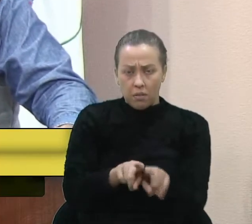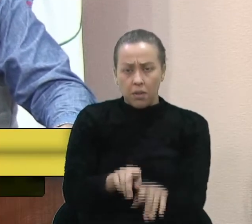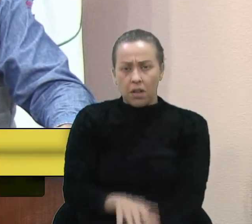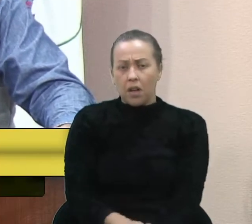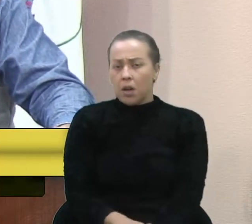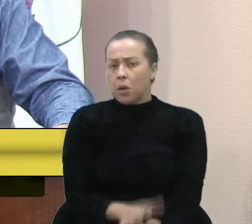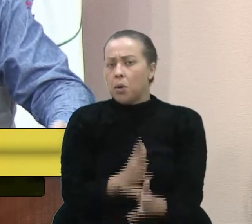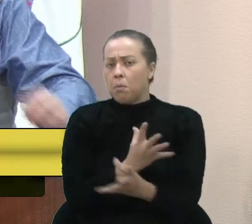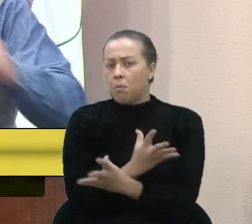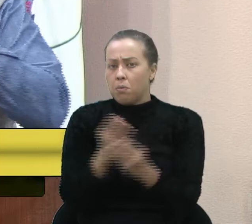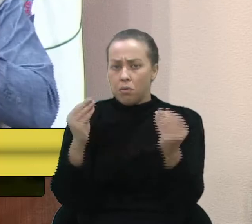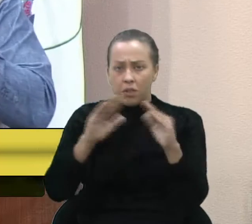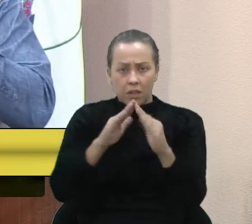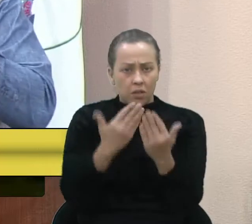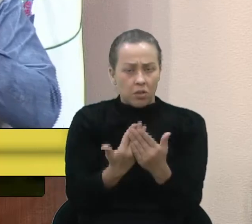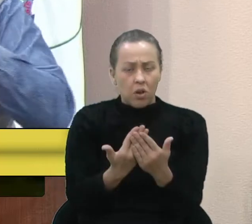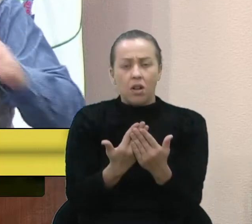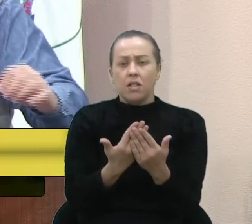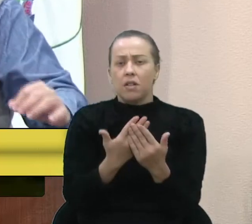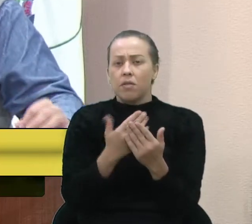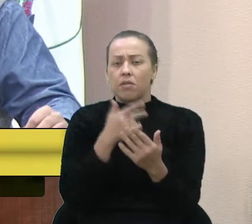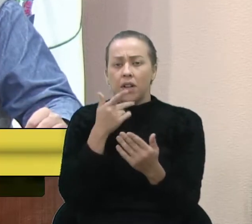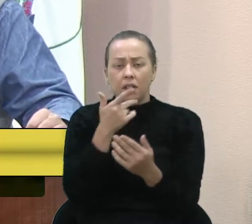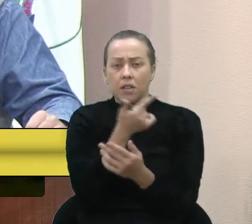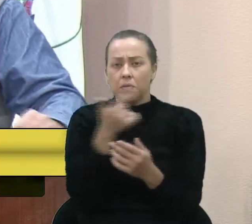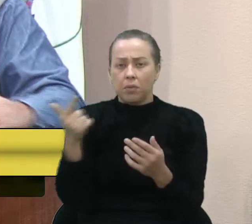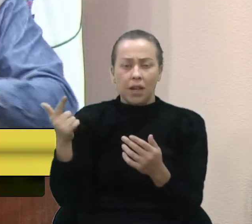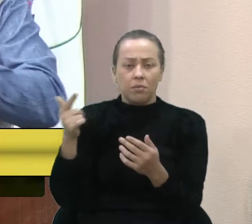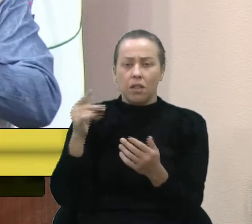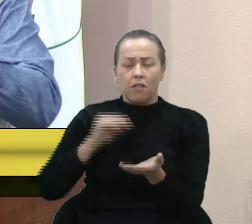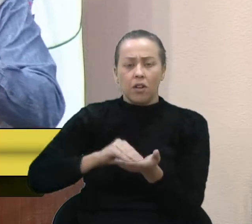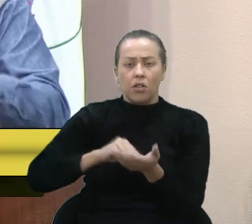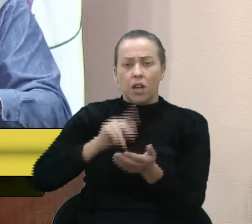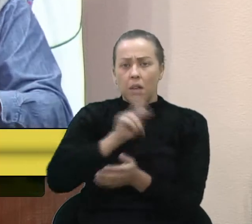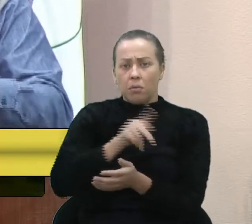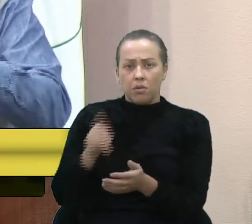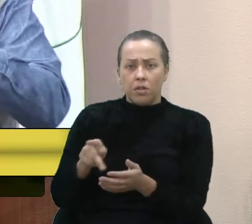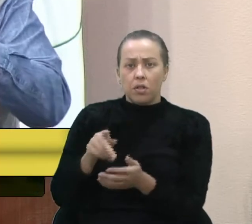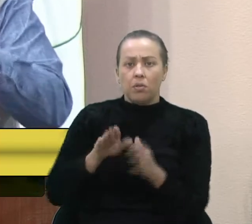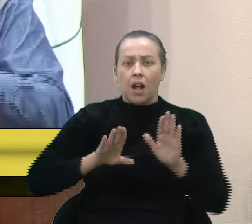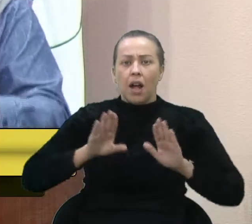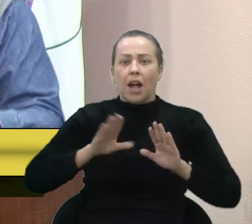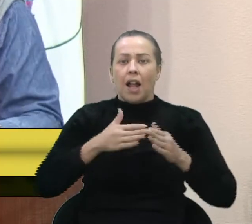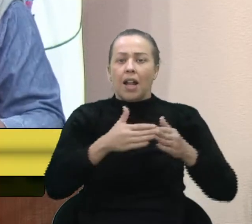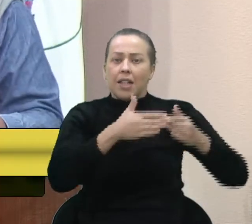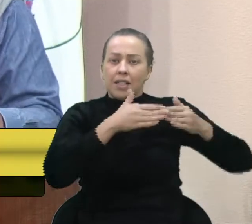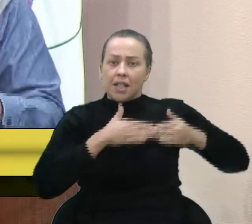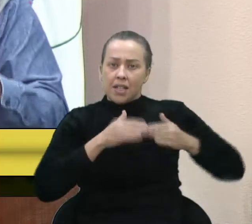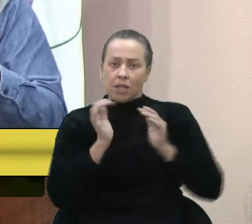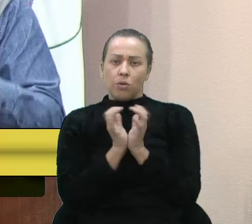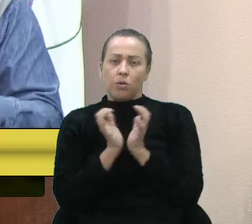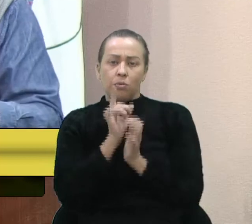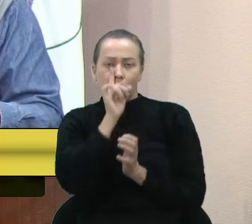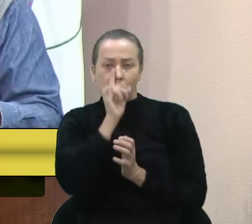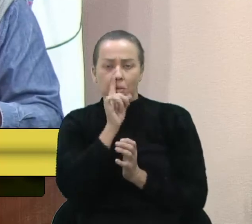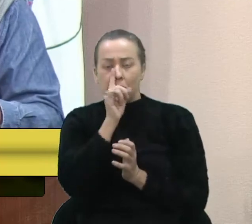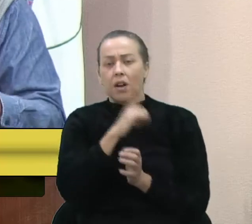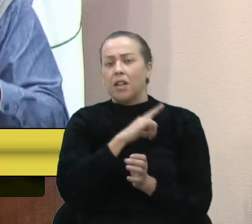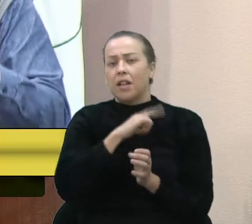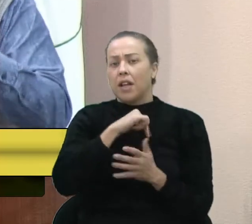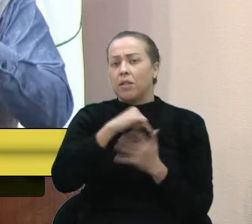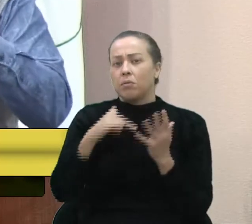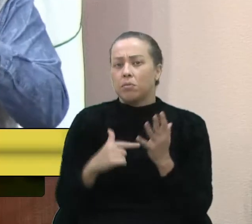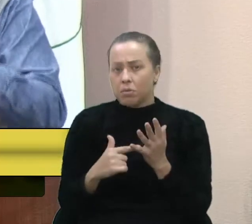várias das escolas municipais, por conta das licenças do grupo de risco, nós